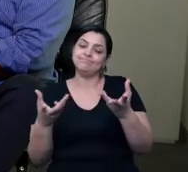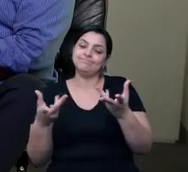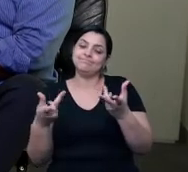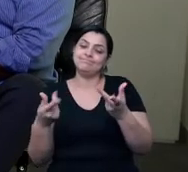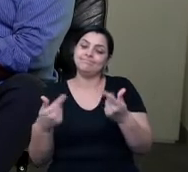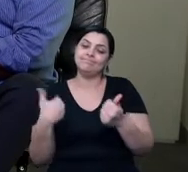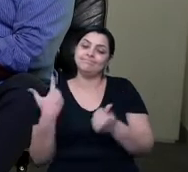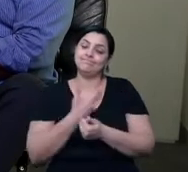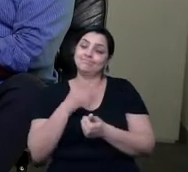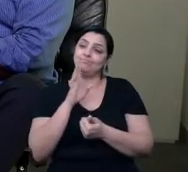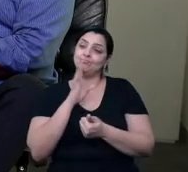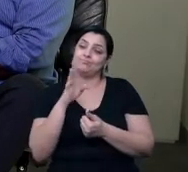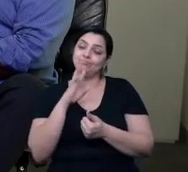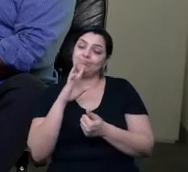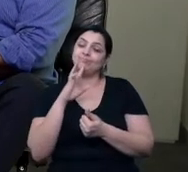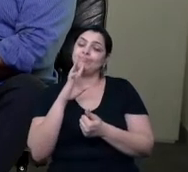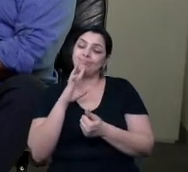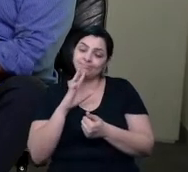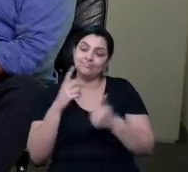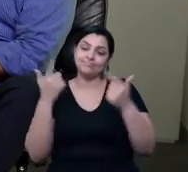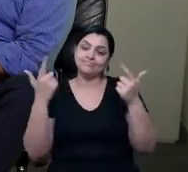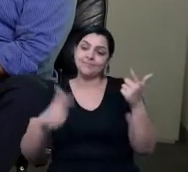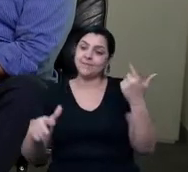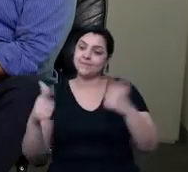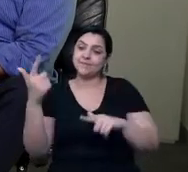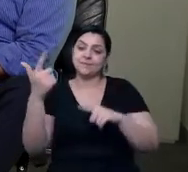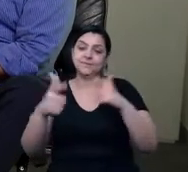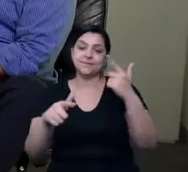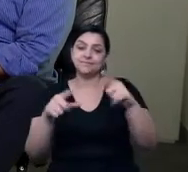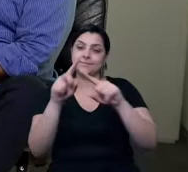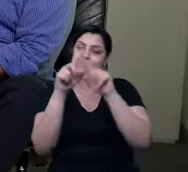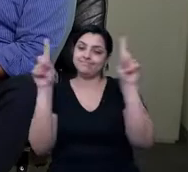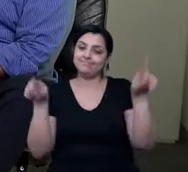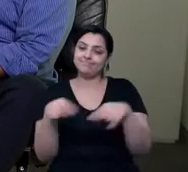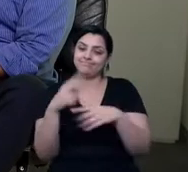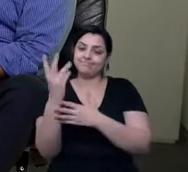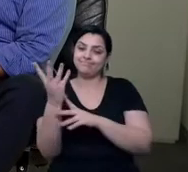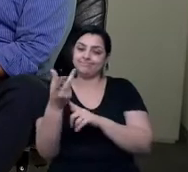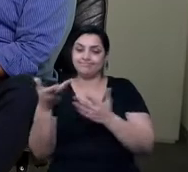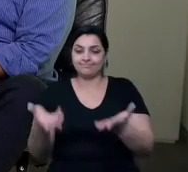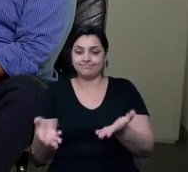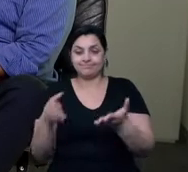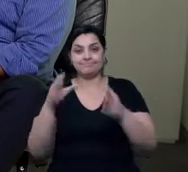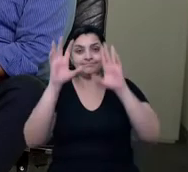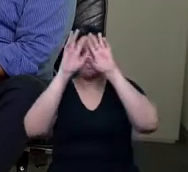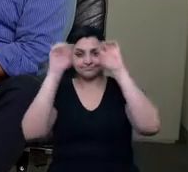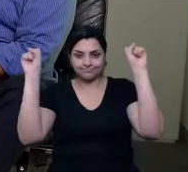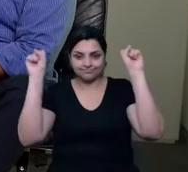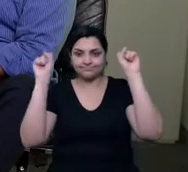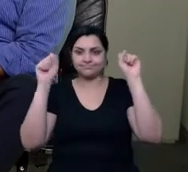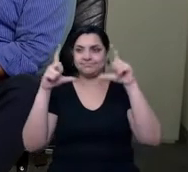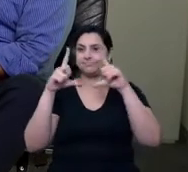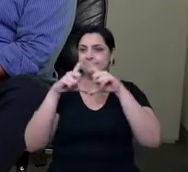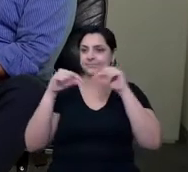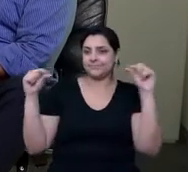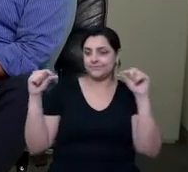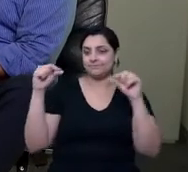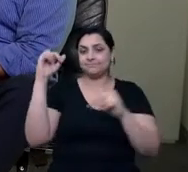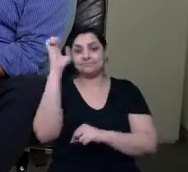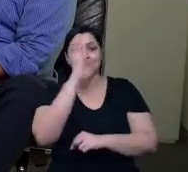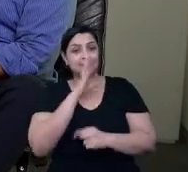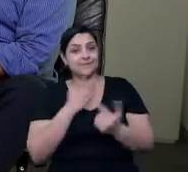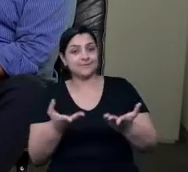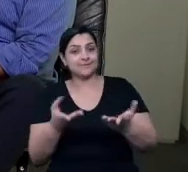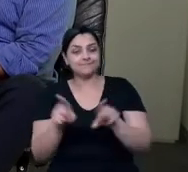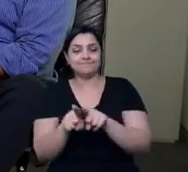cada vez mais a sua obra. Um prazer enorme tê-lo no nosso tribunal. Tê-lo em Brasília e tê-lo no Brasil, né? Um presente para todos